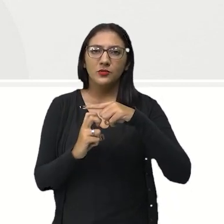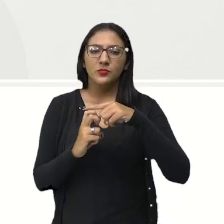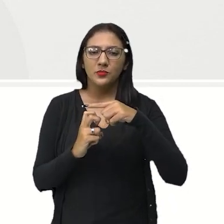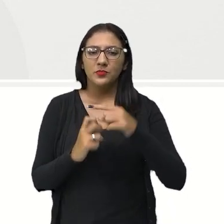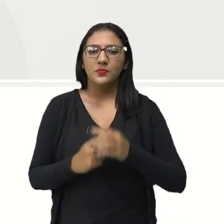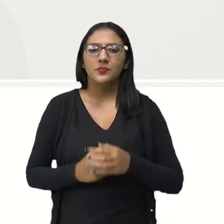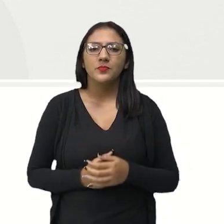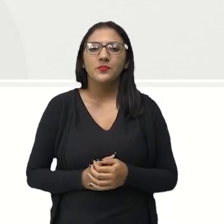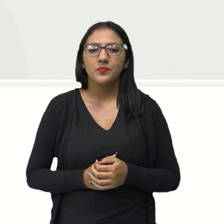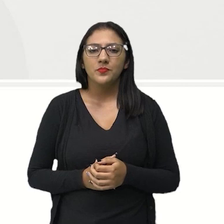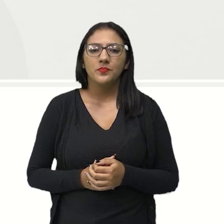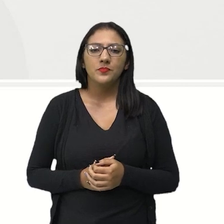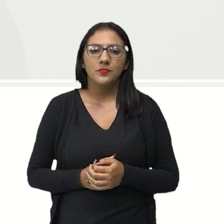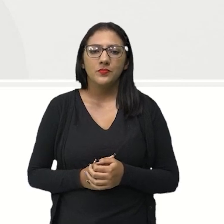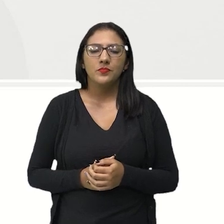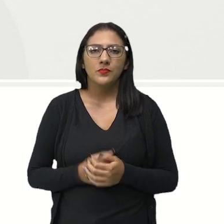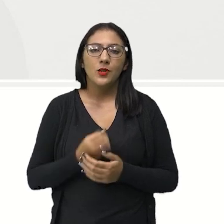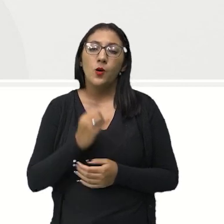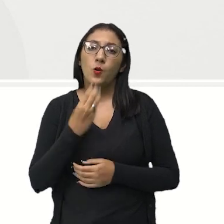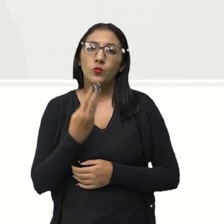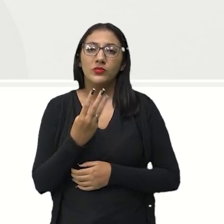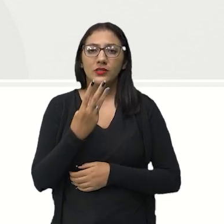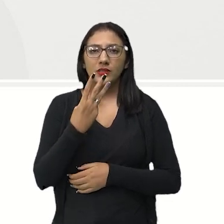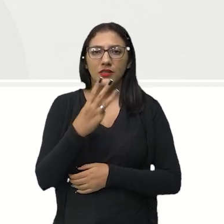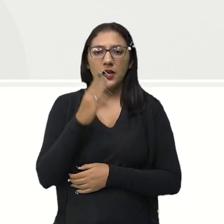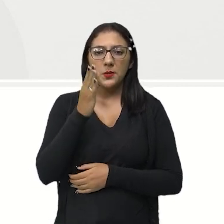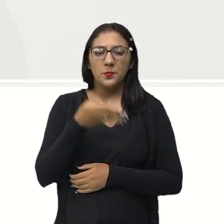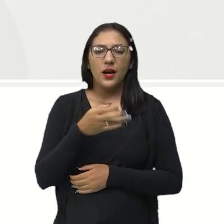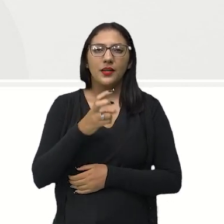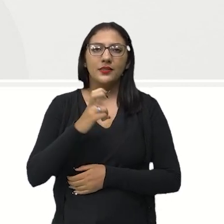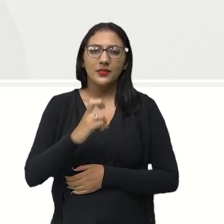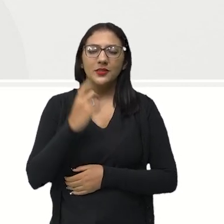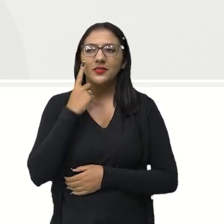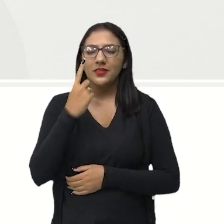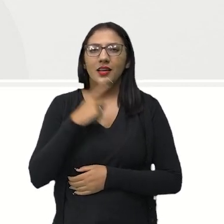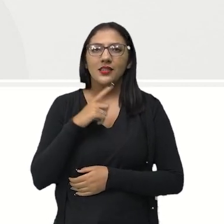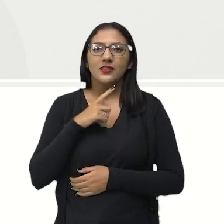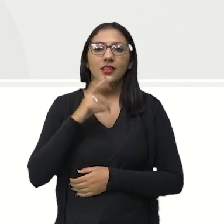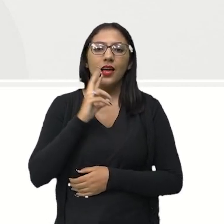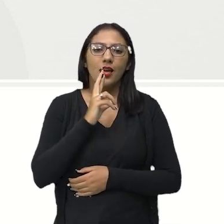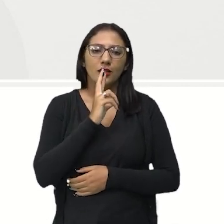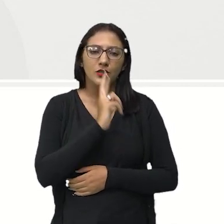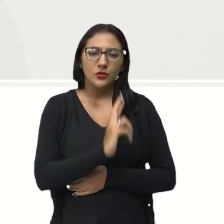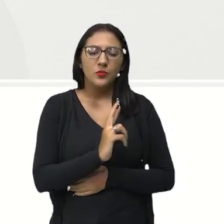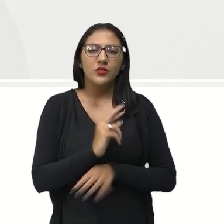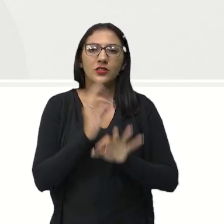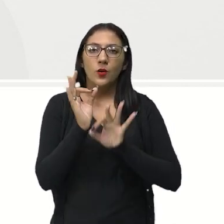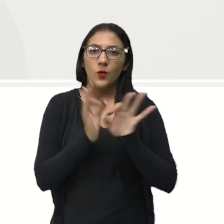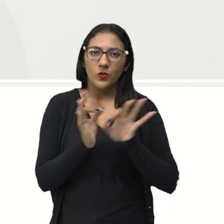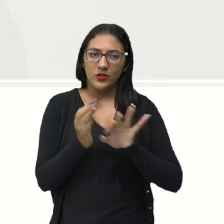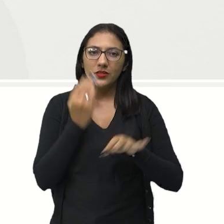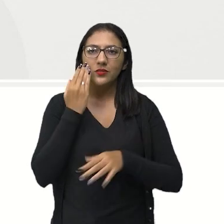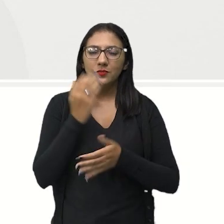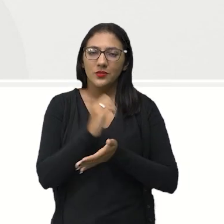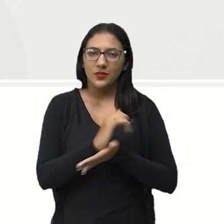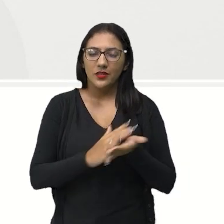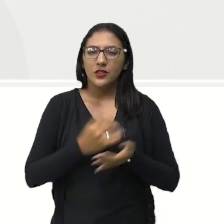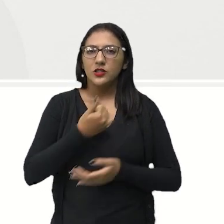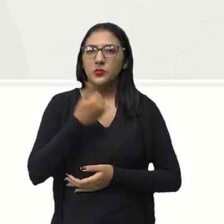5, ou então 3/5, né? Então essa é a nossa resposta aí para essa